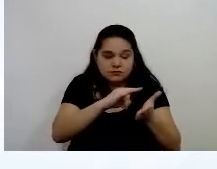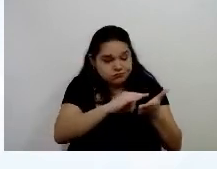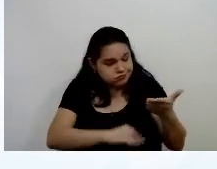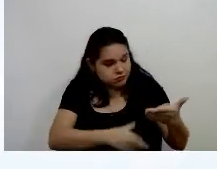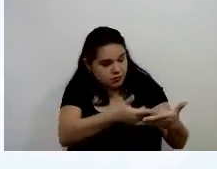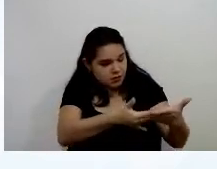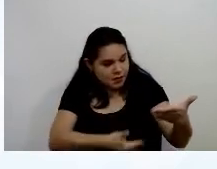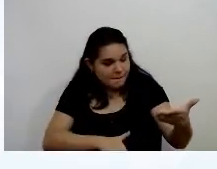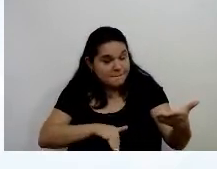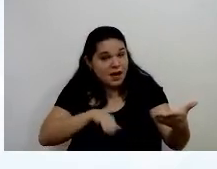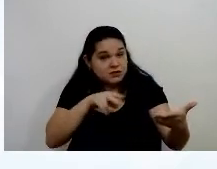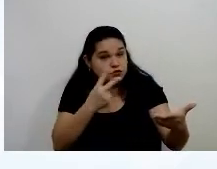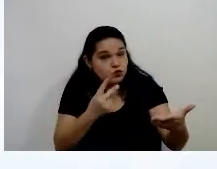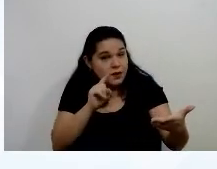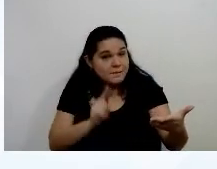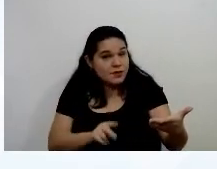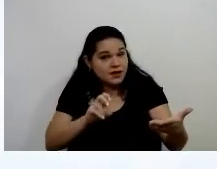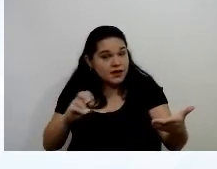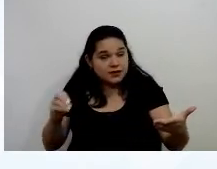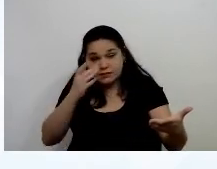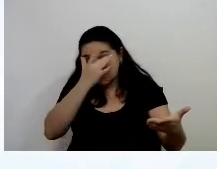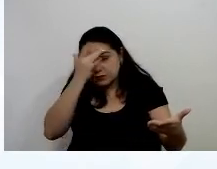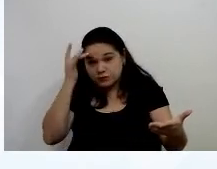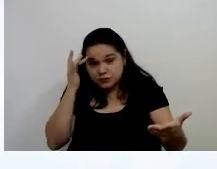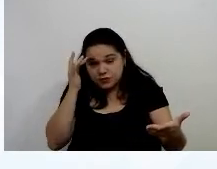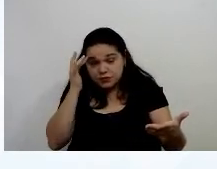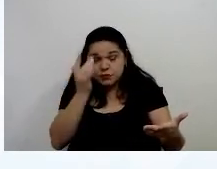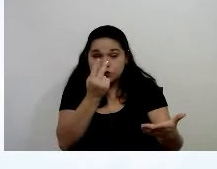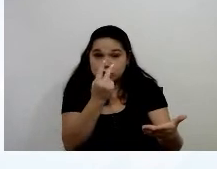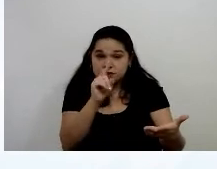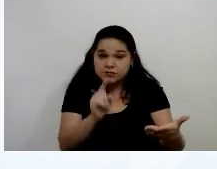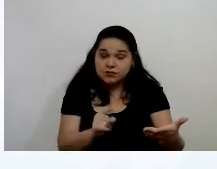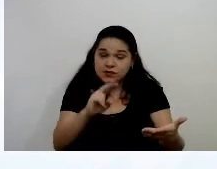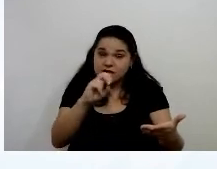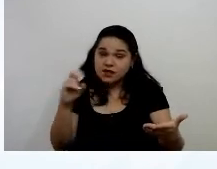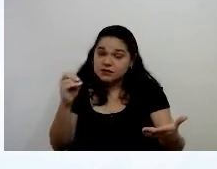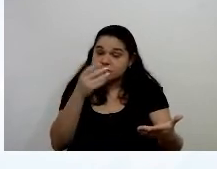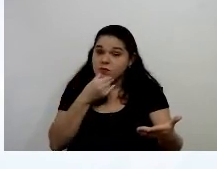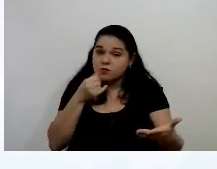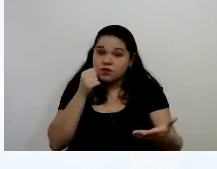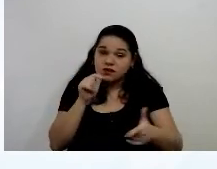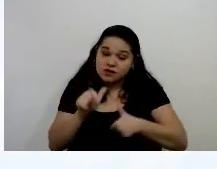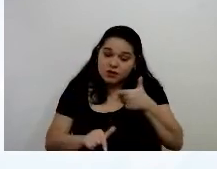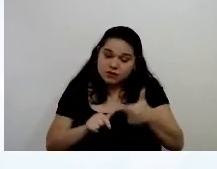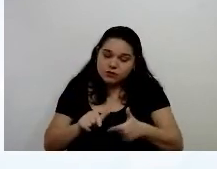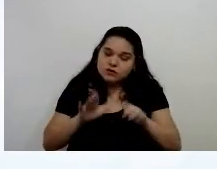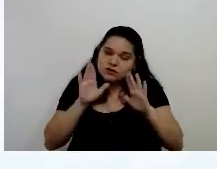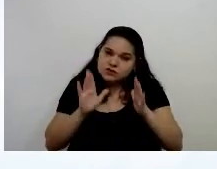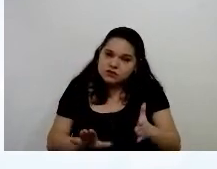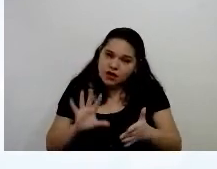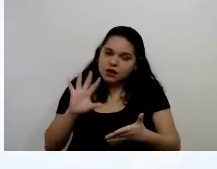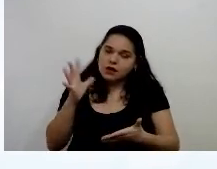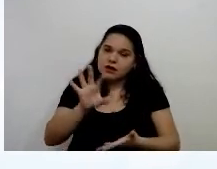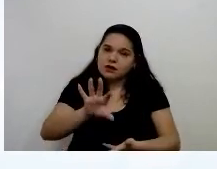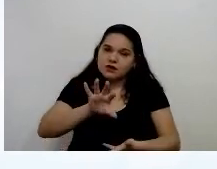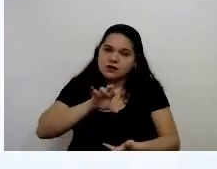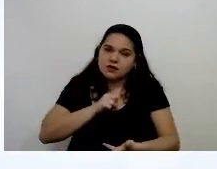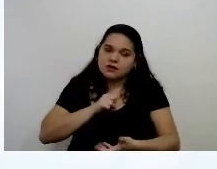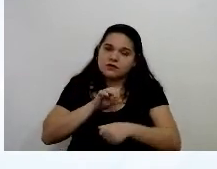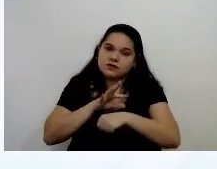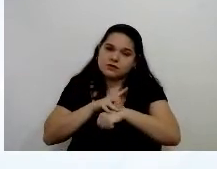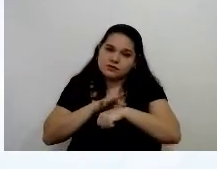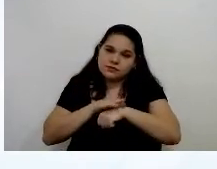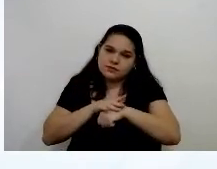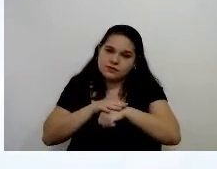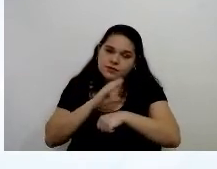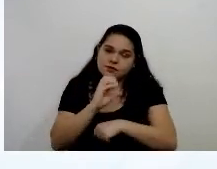2.500 pessoas de mais de 2.500 trabalhadores que já foram acometidos pela